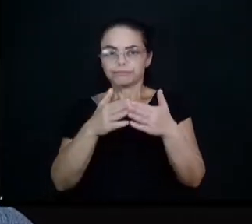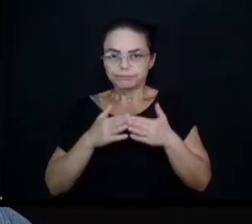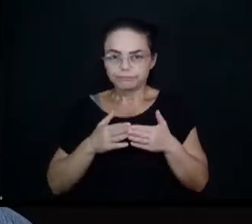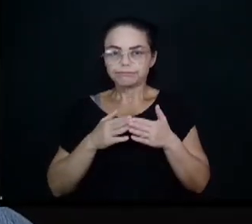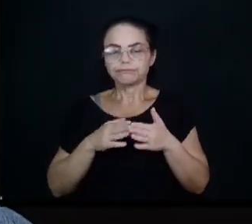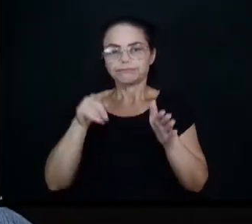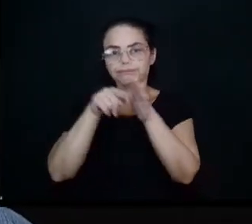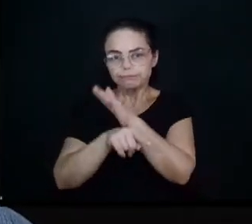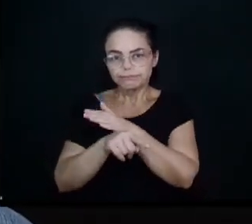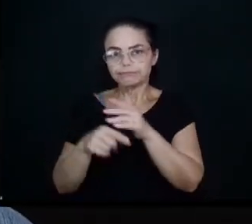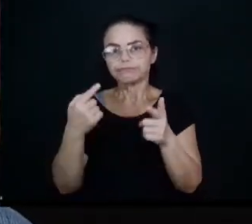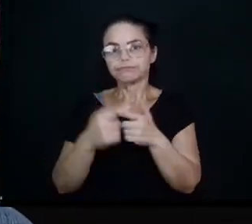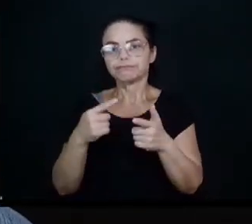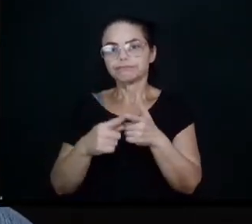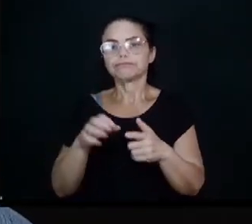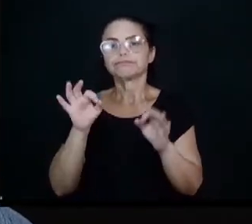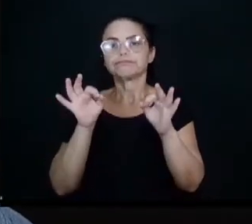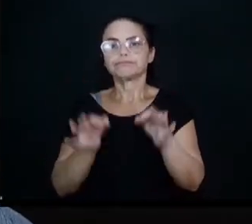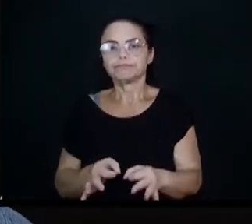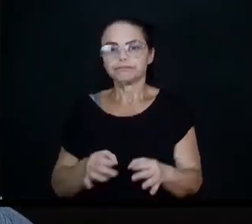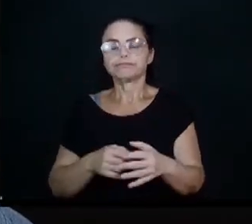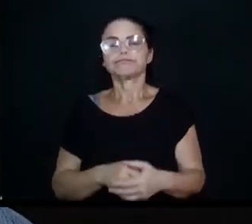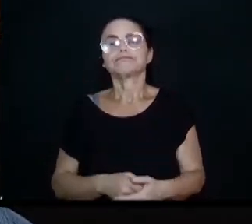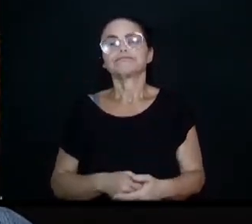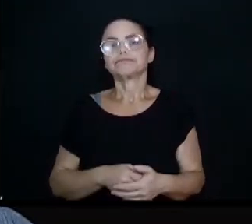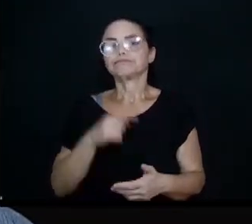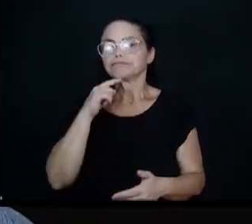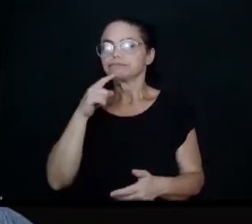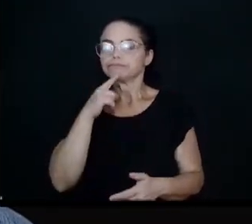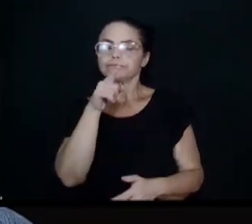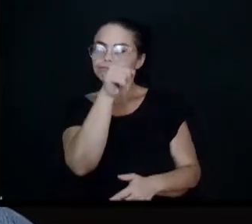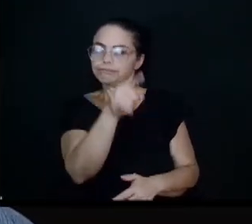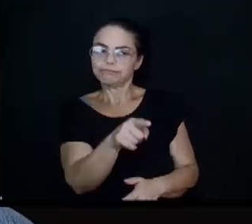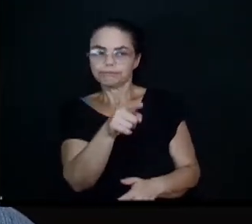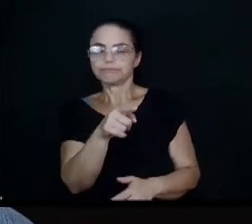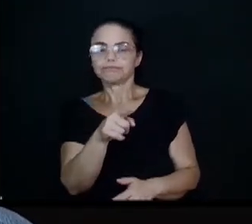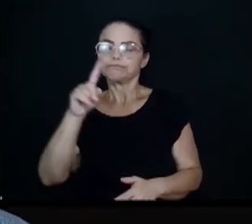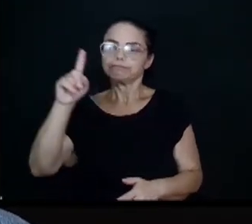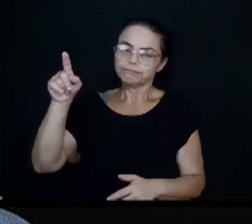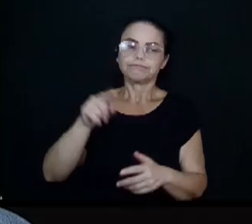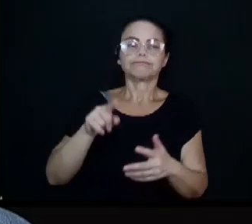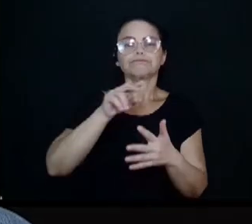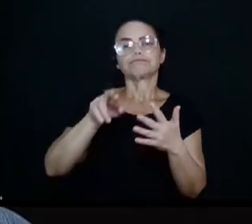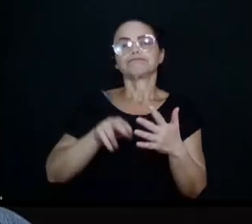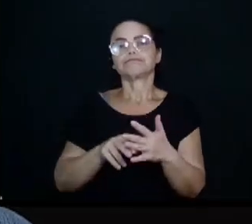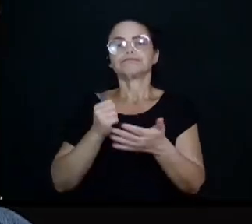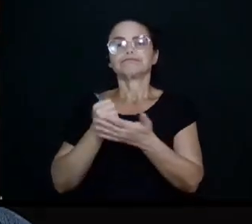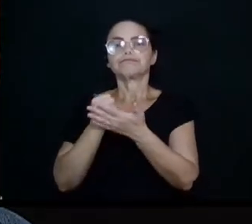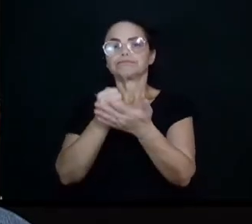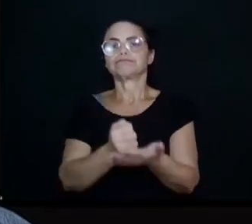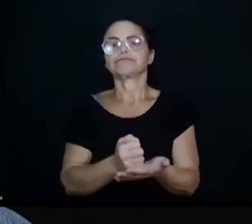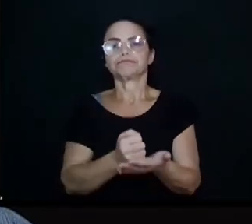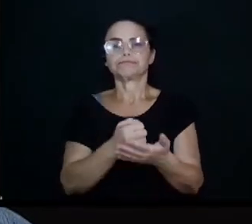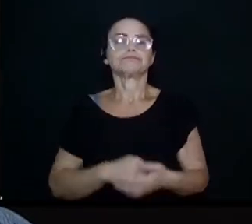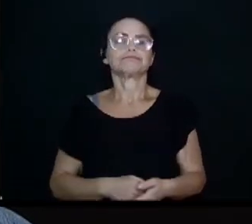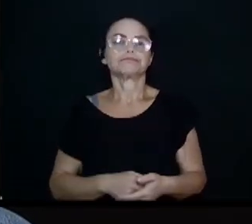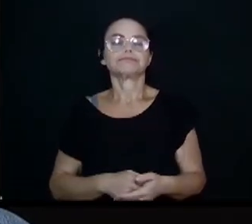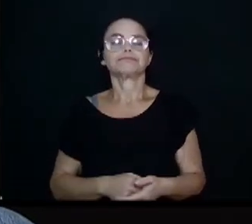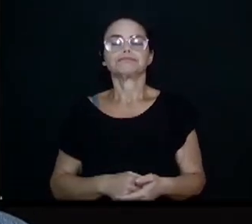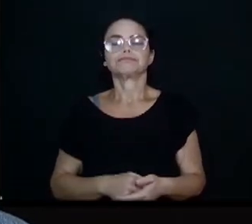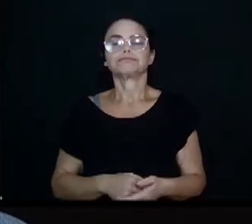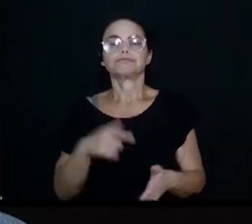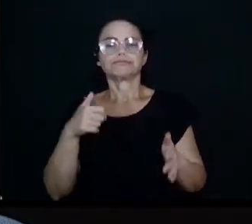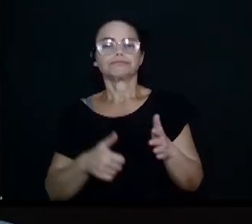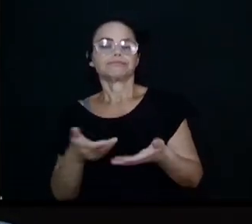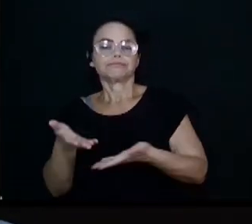porque certamente a dúvida não é só dele, a dúvida é de outros. Isso ajuda muito nesse primeiro entrosamento, nesse